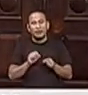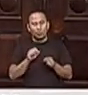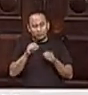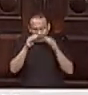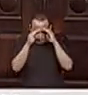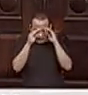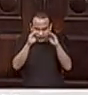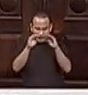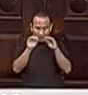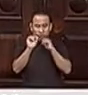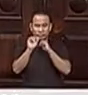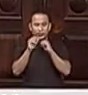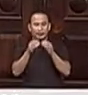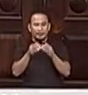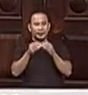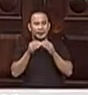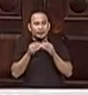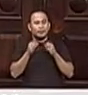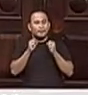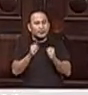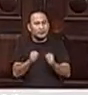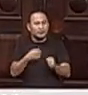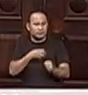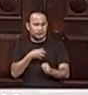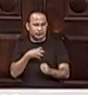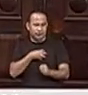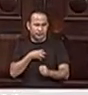determinações, possam se sentir